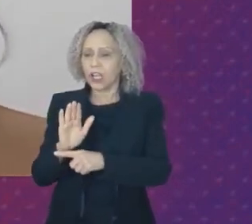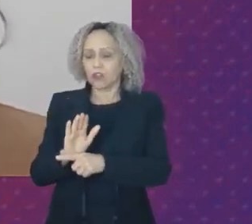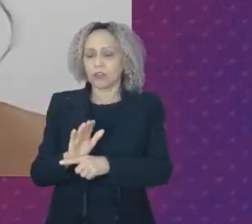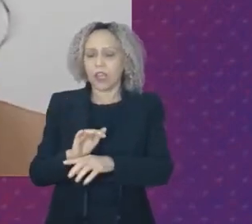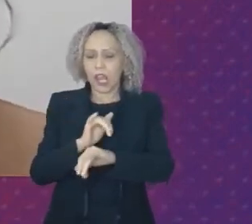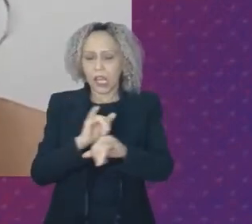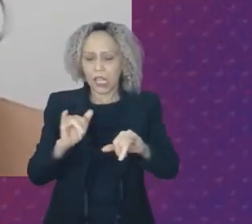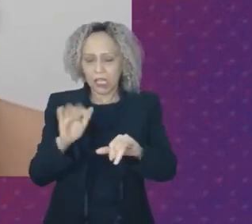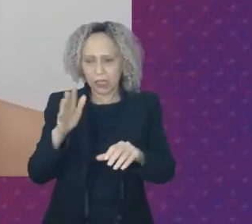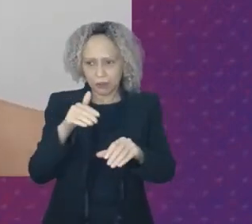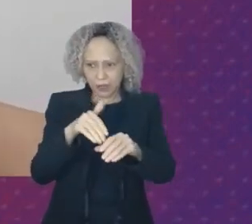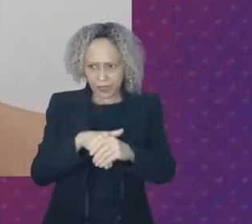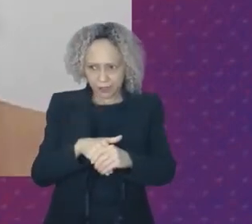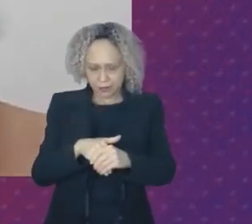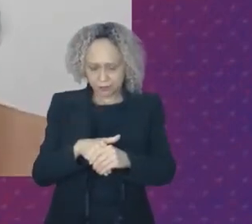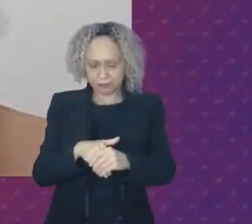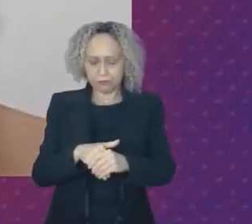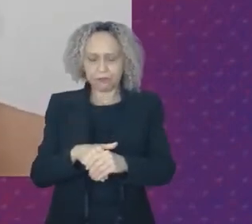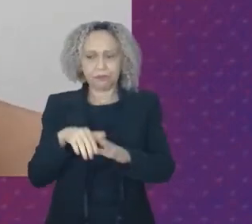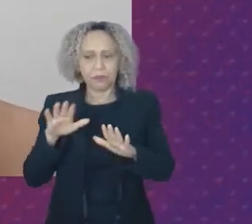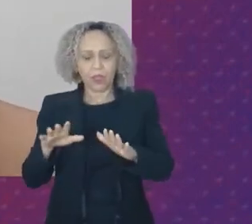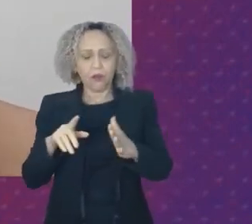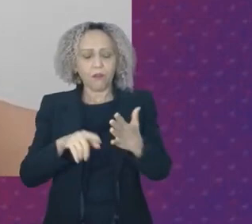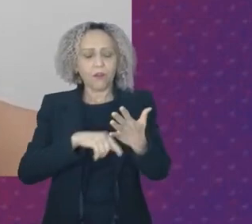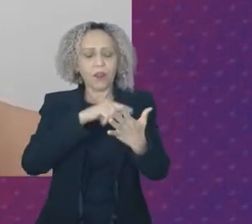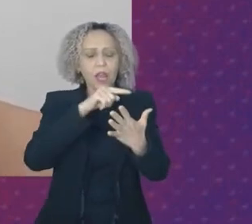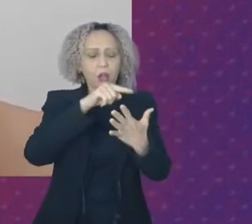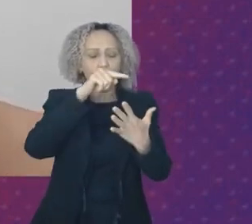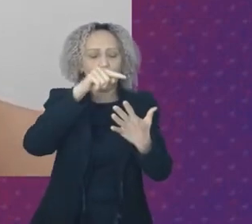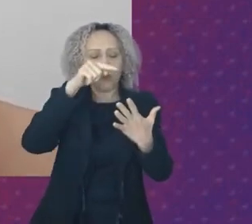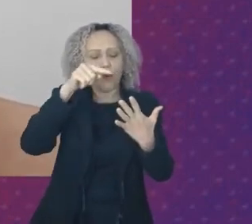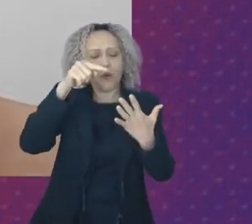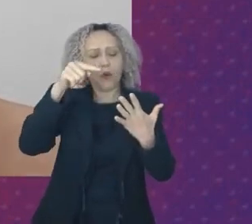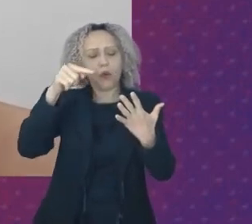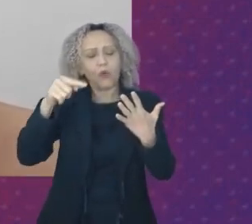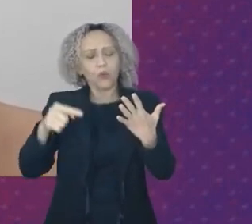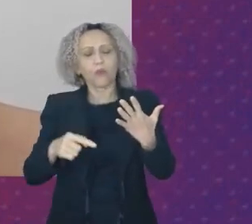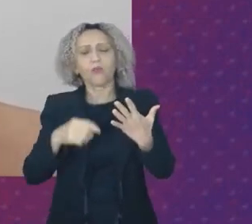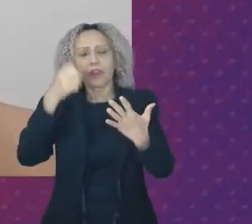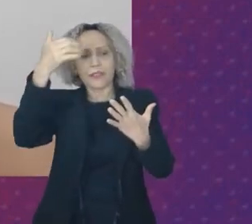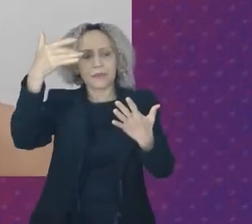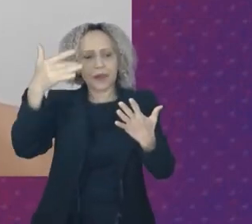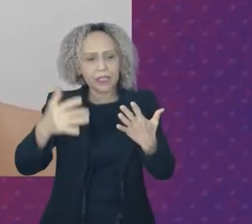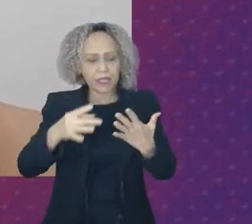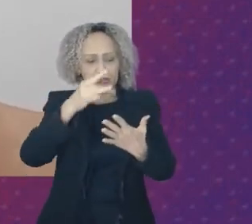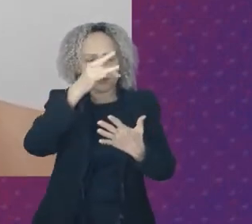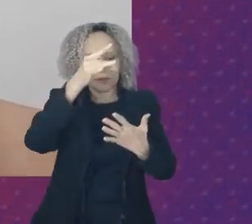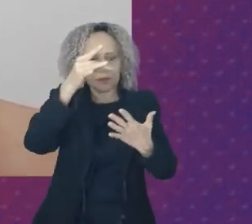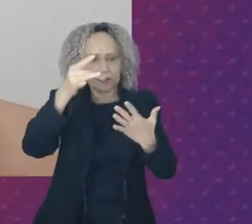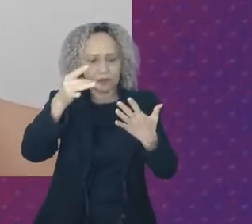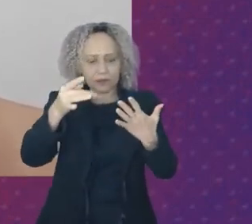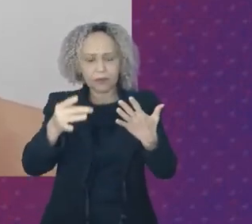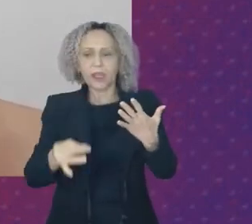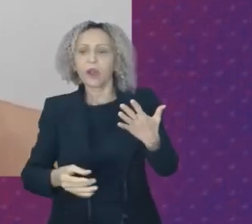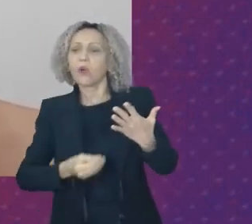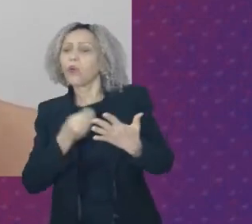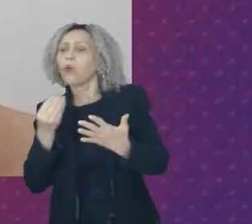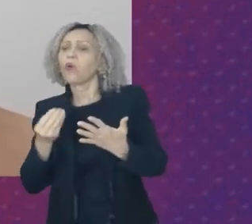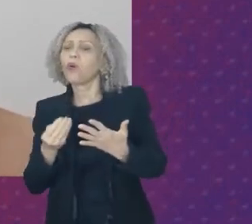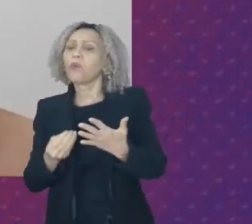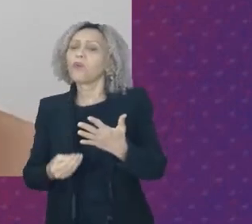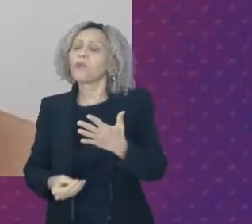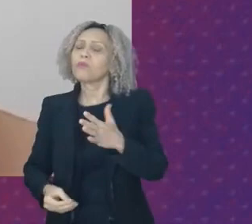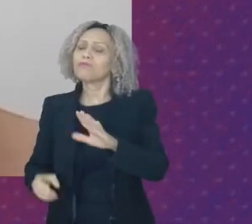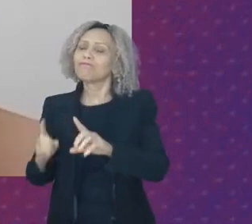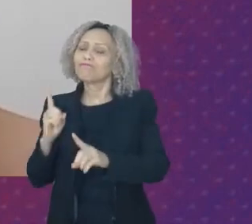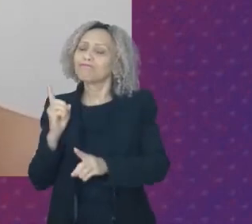né? E aí eu vou falar de um por um pouquinho sobre como é que é identificado cada um